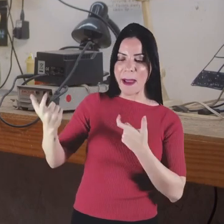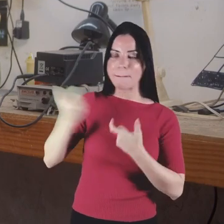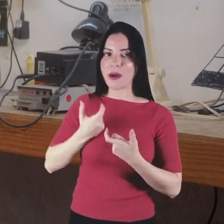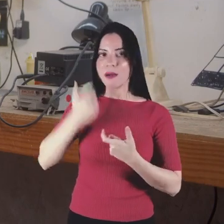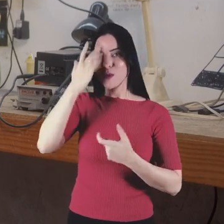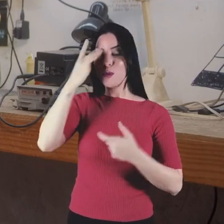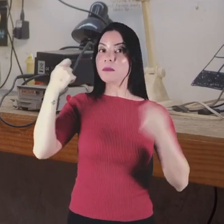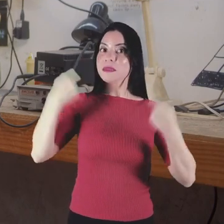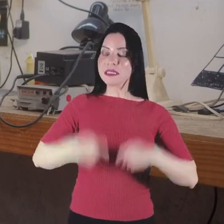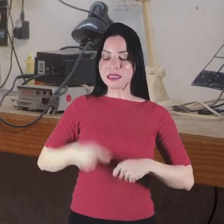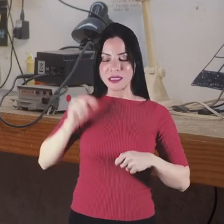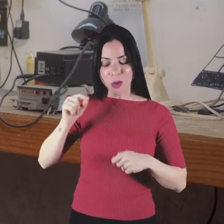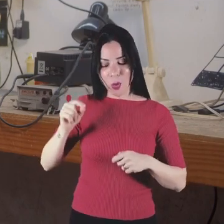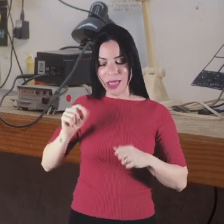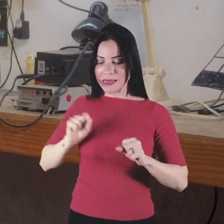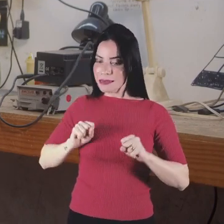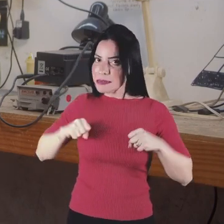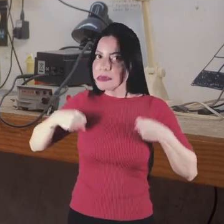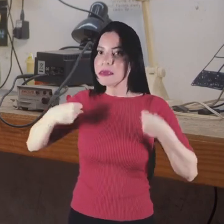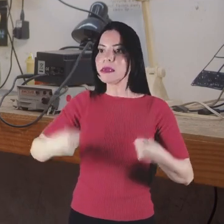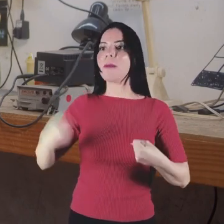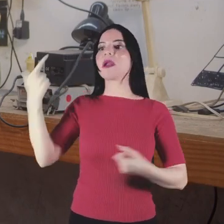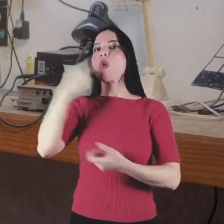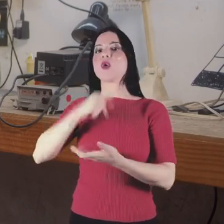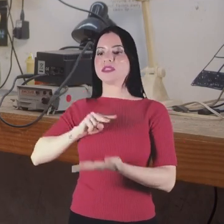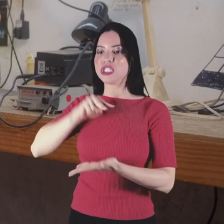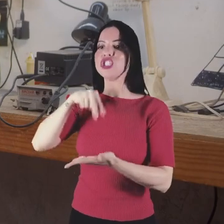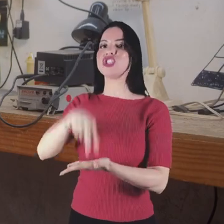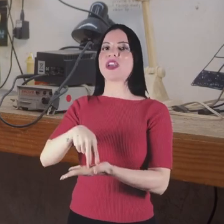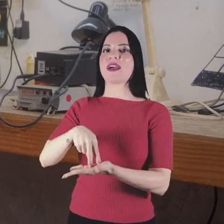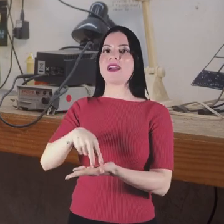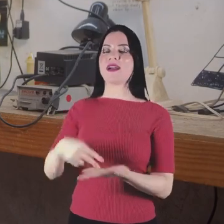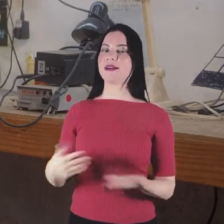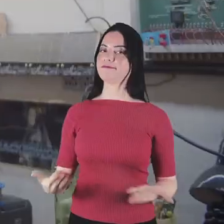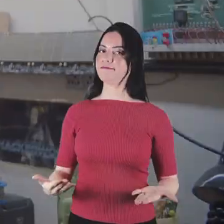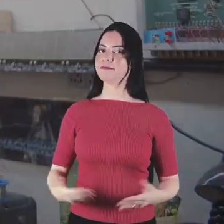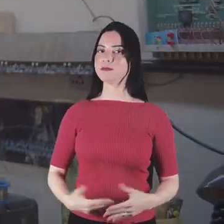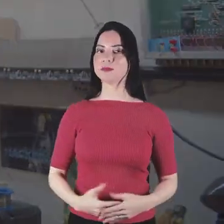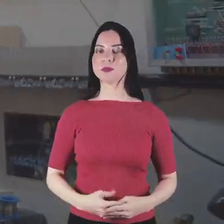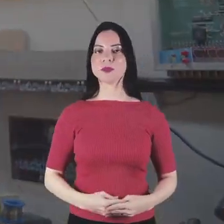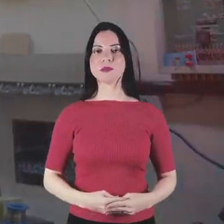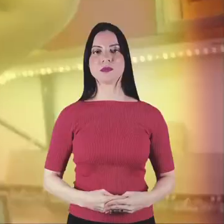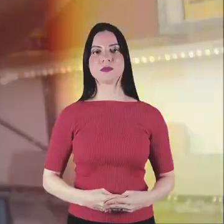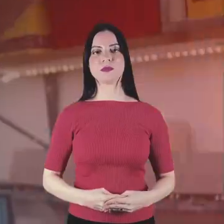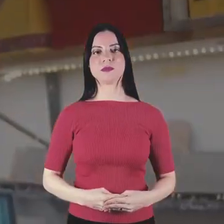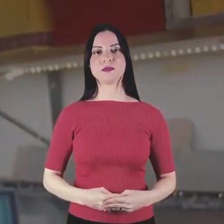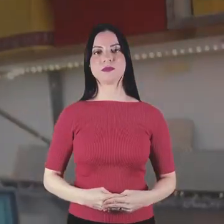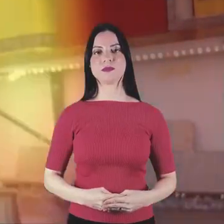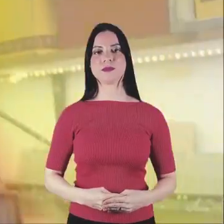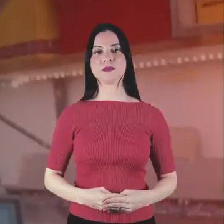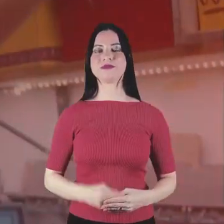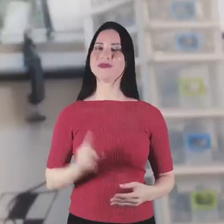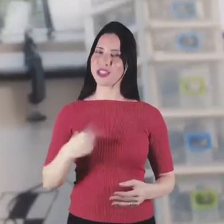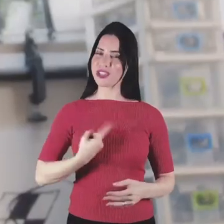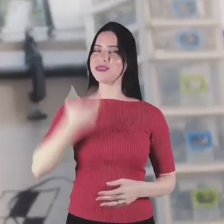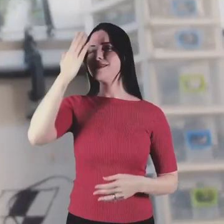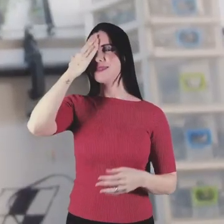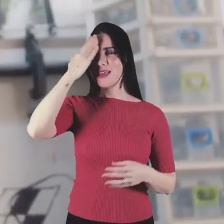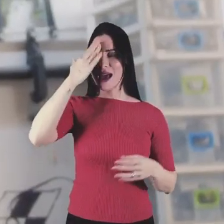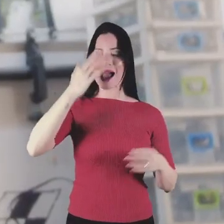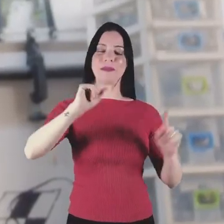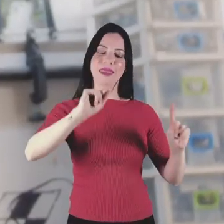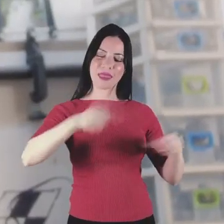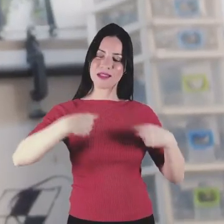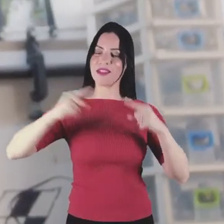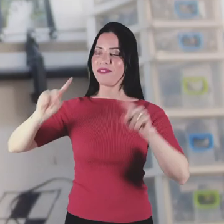ali gastar uma energia psíquica simplesmente para estar nesse espaço. A gente sabe que tem muitos